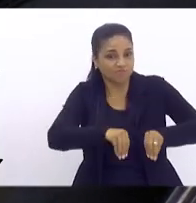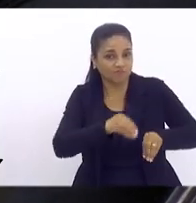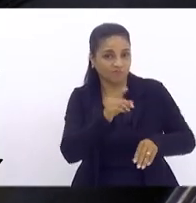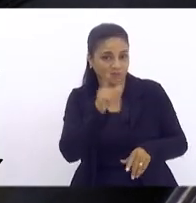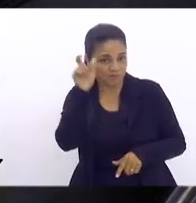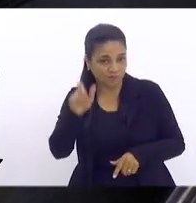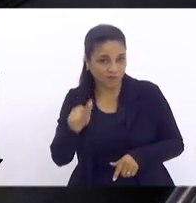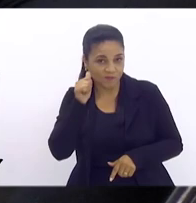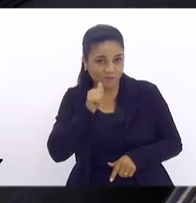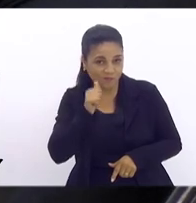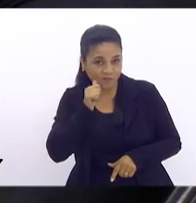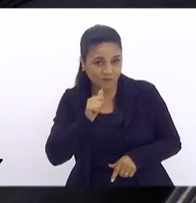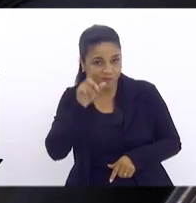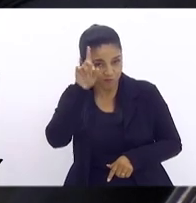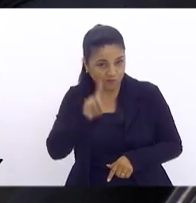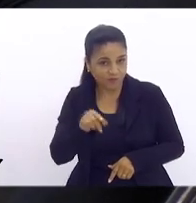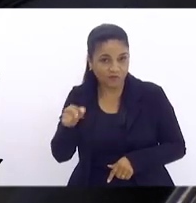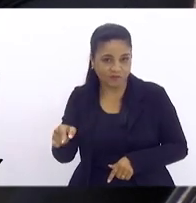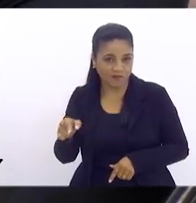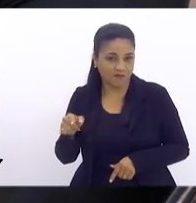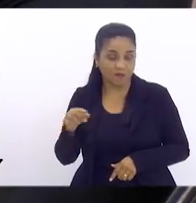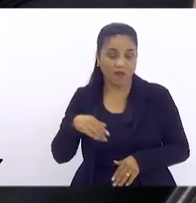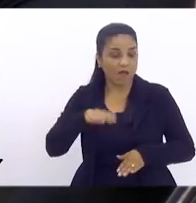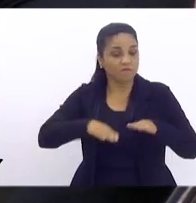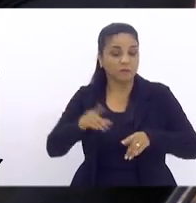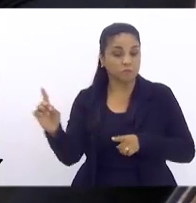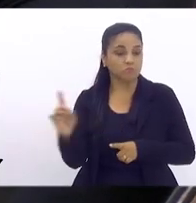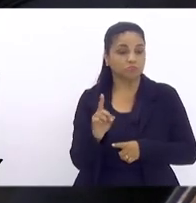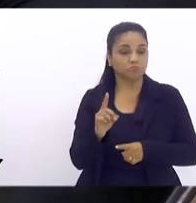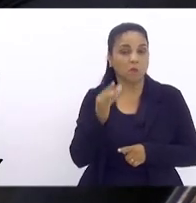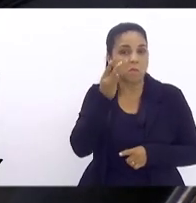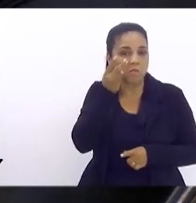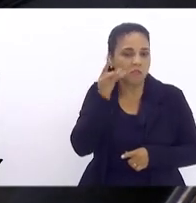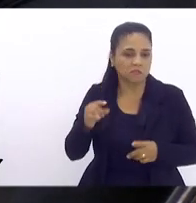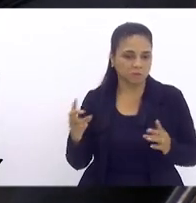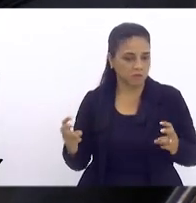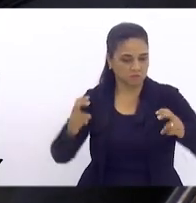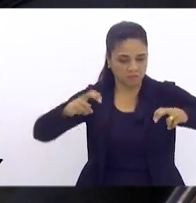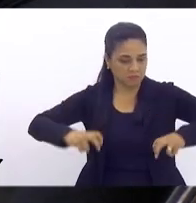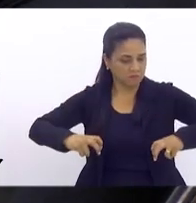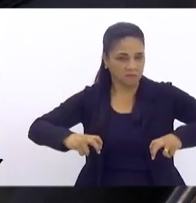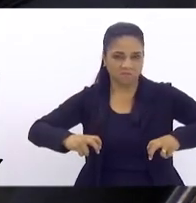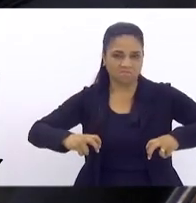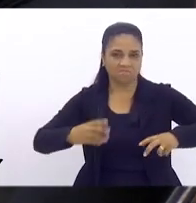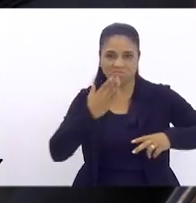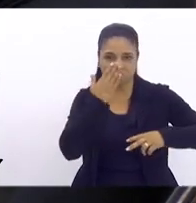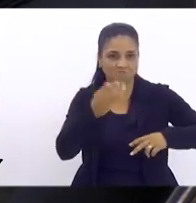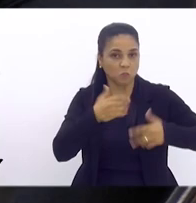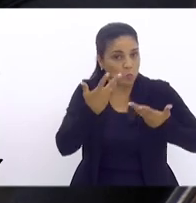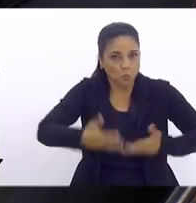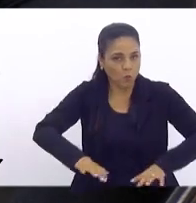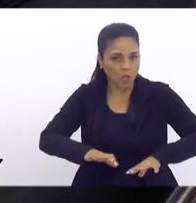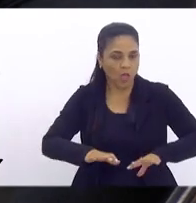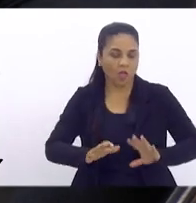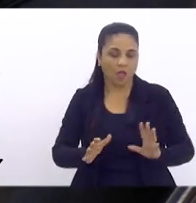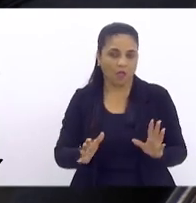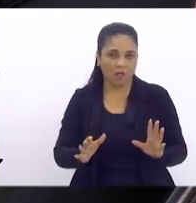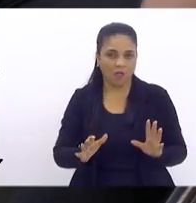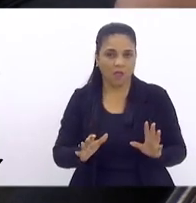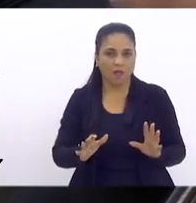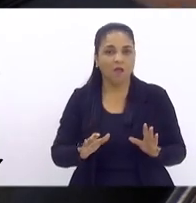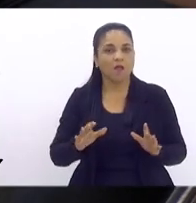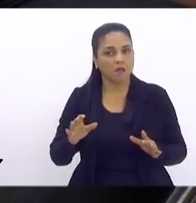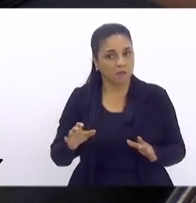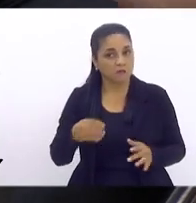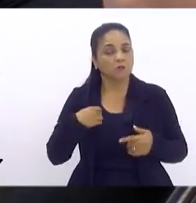muitas vezes nem está presente naquele ato né porque não quer sentar ali De frente ao seu agressor Então essa é uma novidade